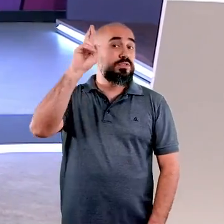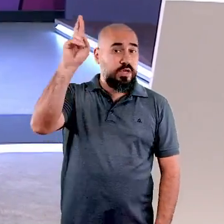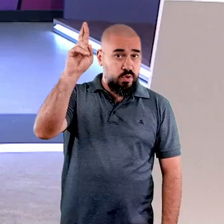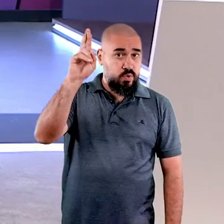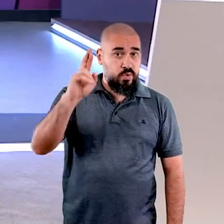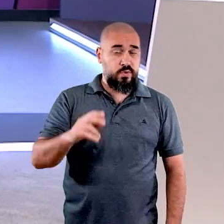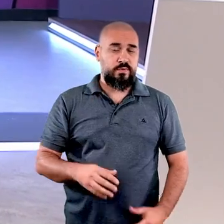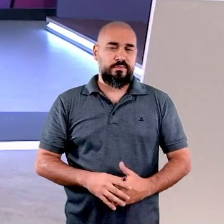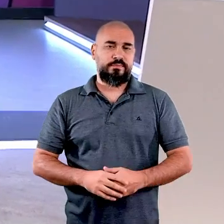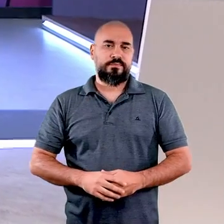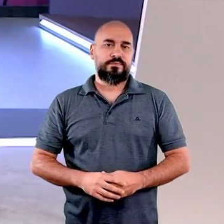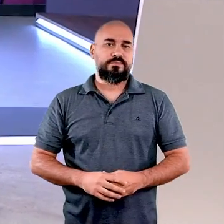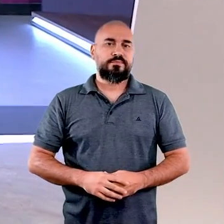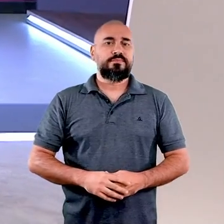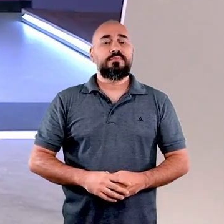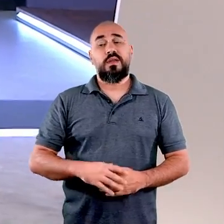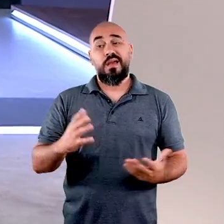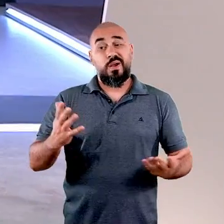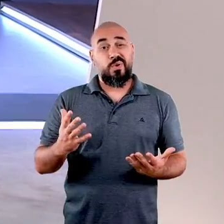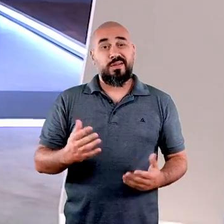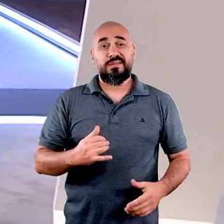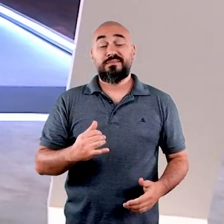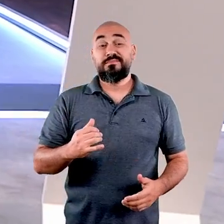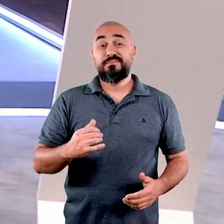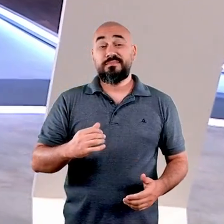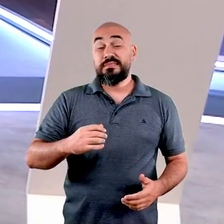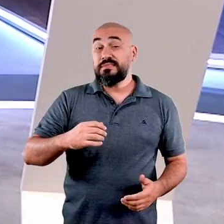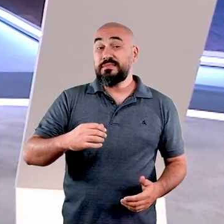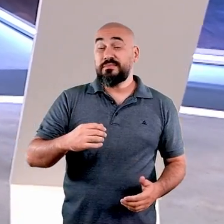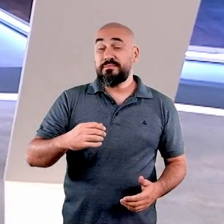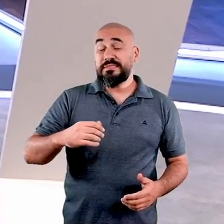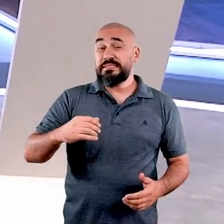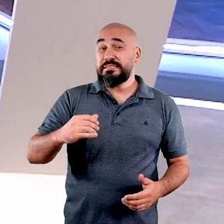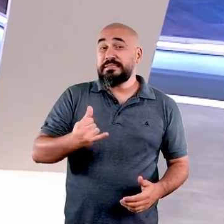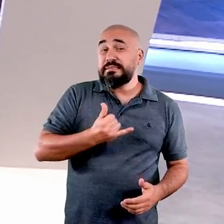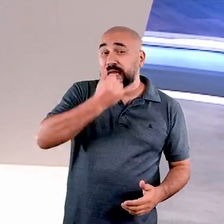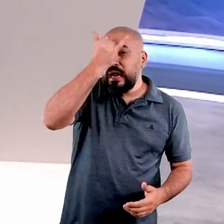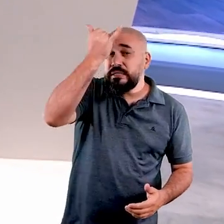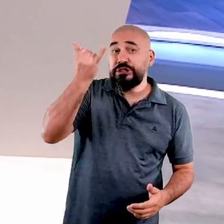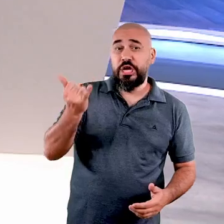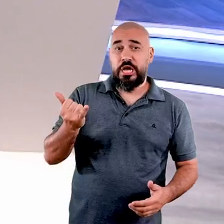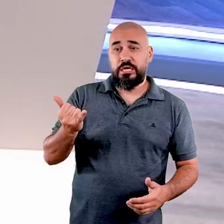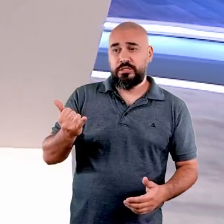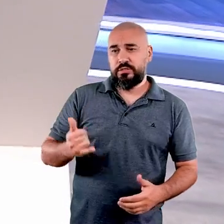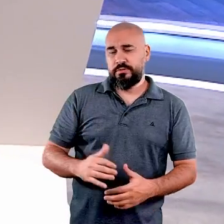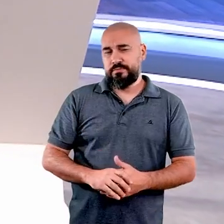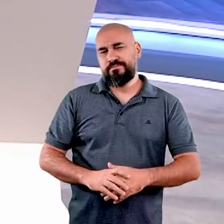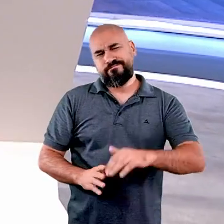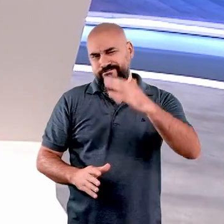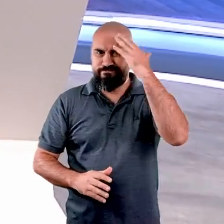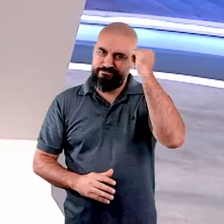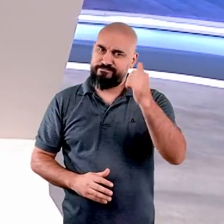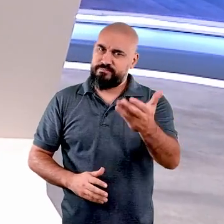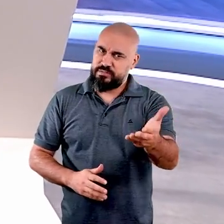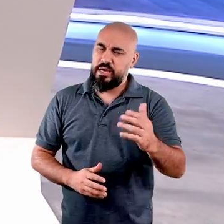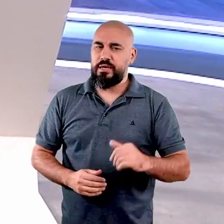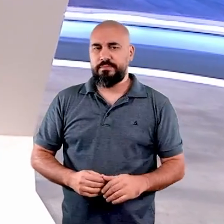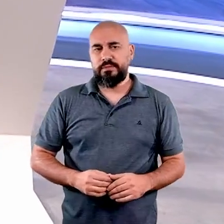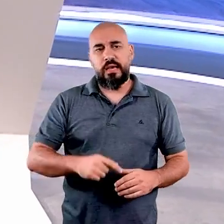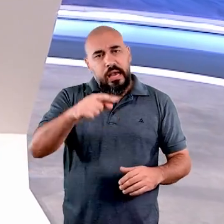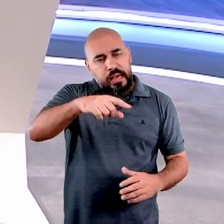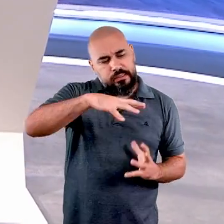falar sobre uma tragédia. De fato, não há quem esteja nesse